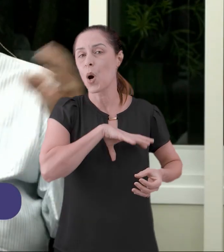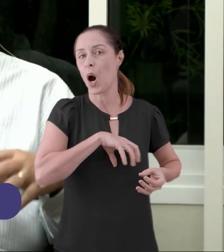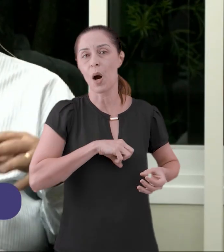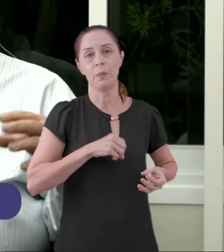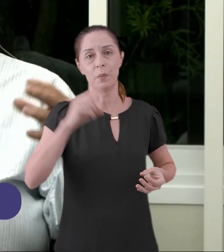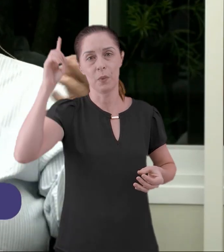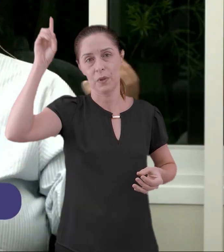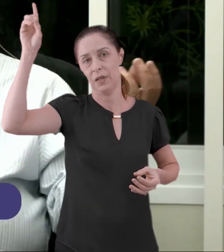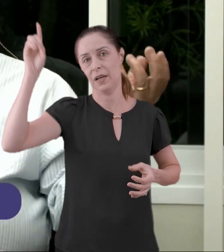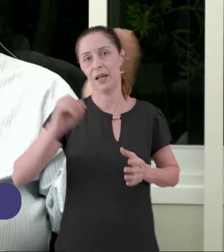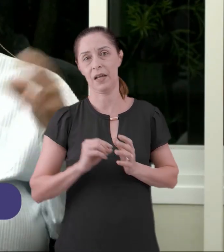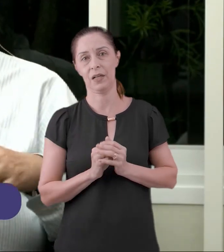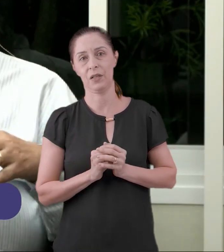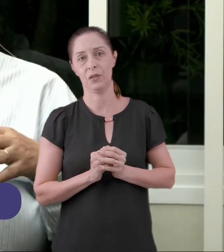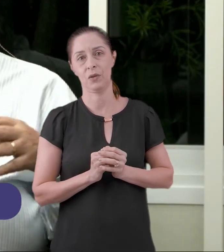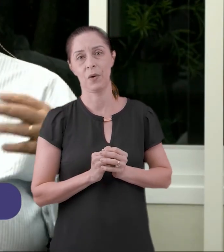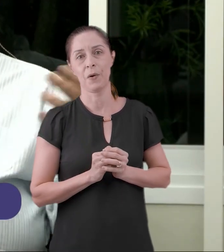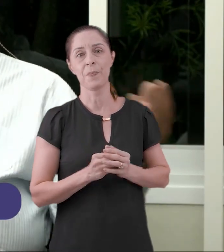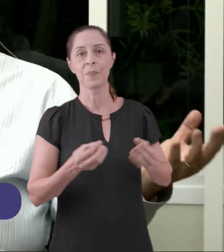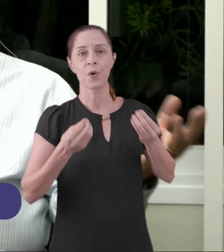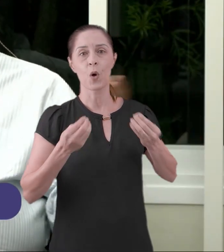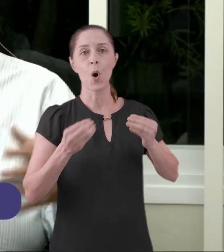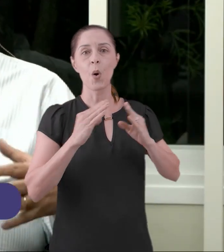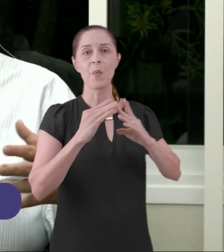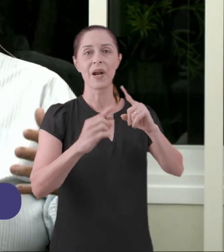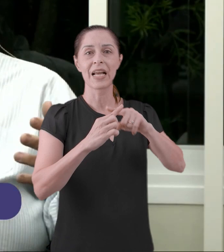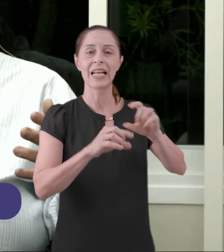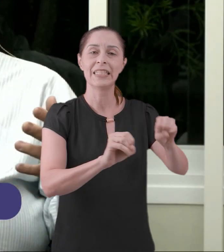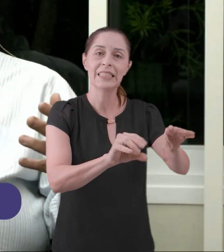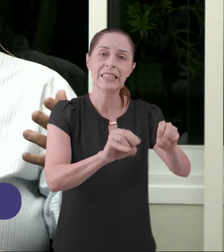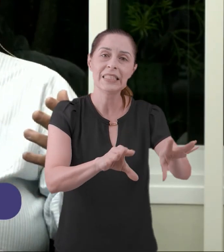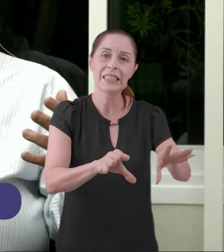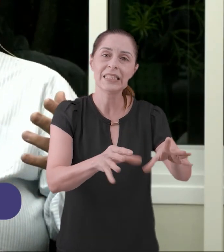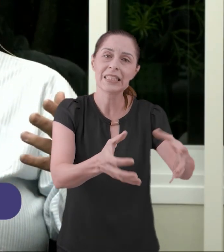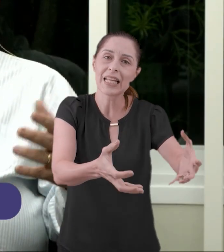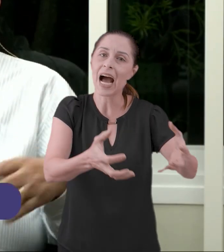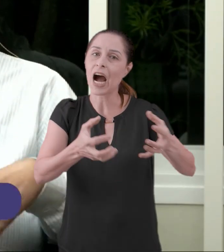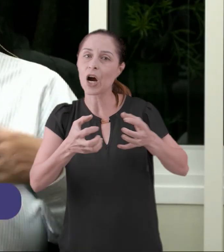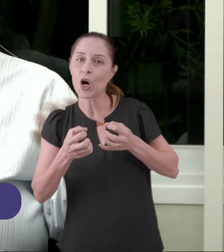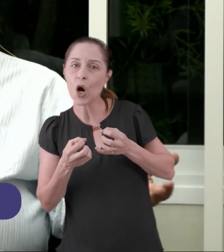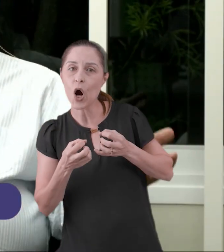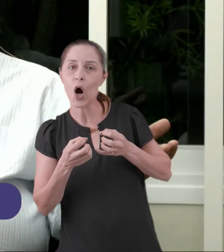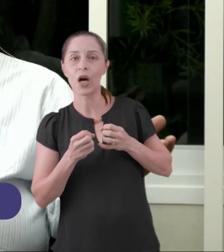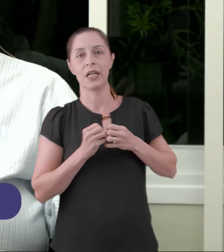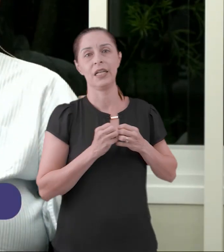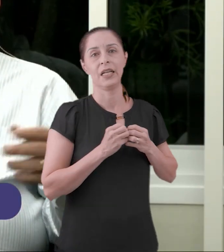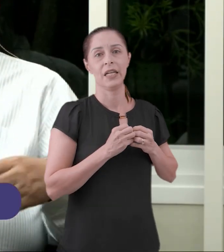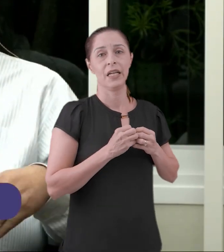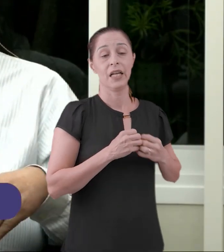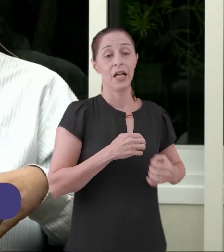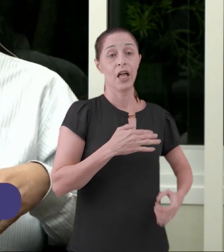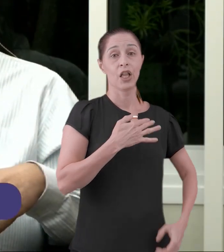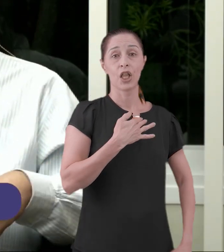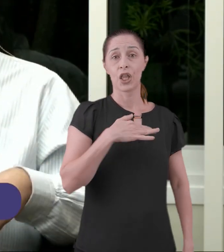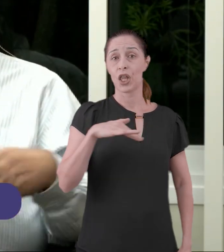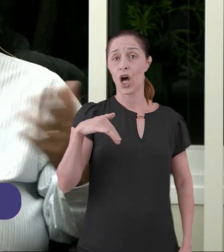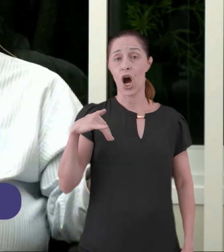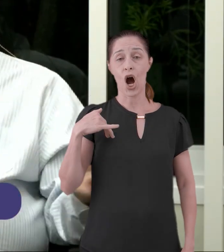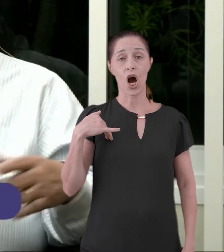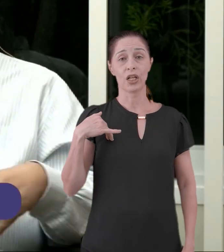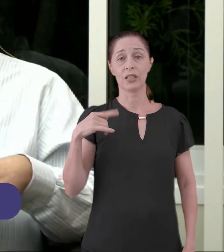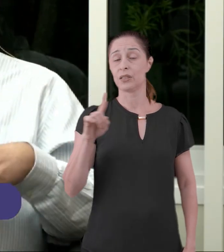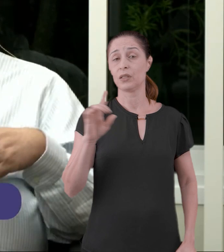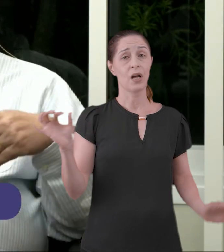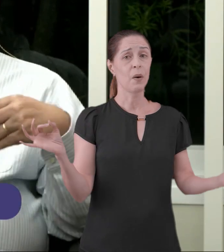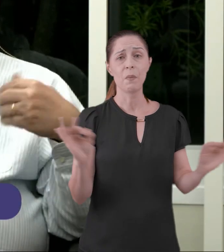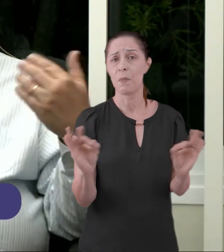igreja prega, como a igreja ensina, como a igreja acolhe, né? Defeitos nós temos, a gente